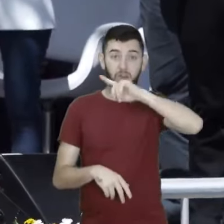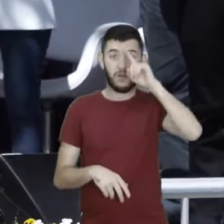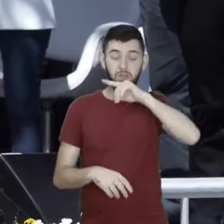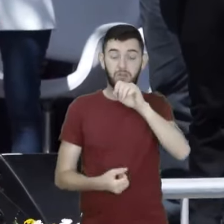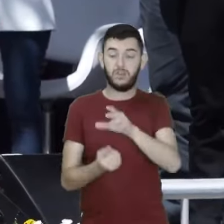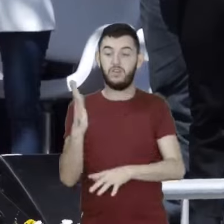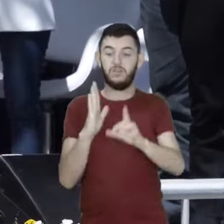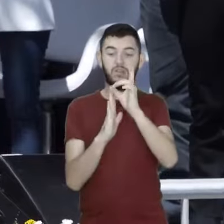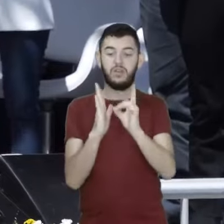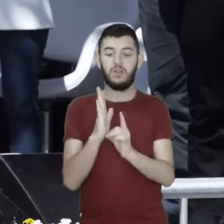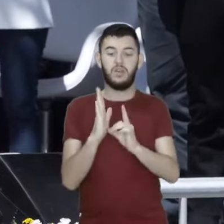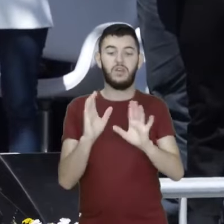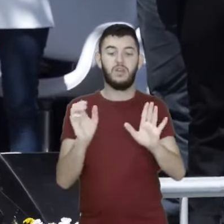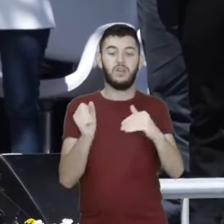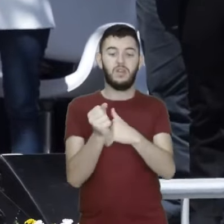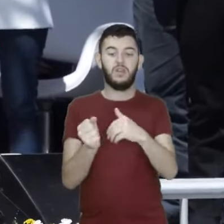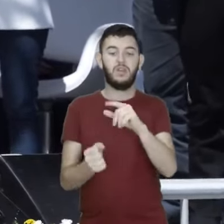anos.